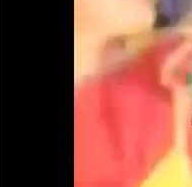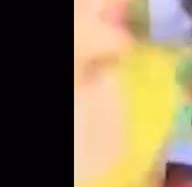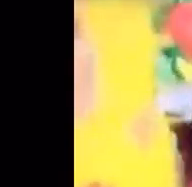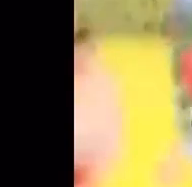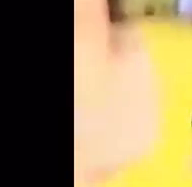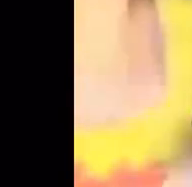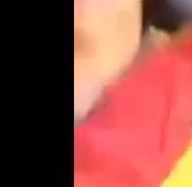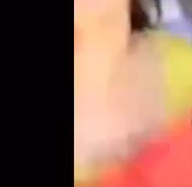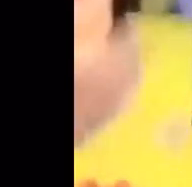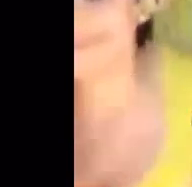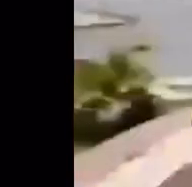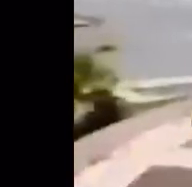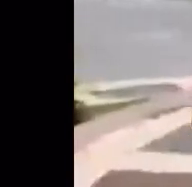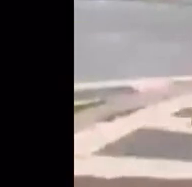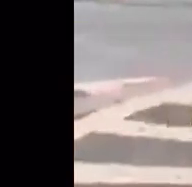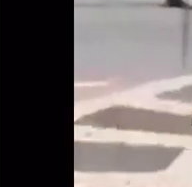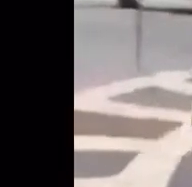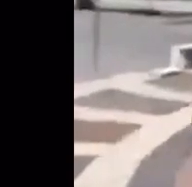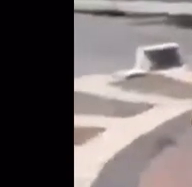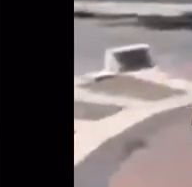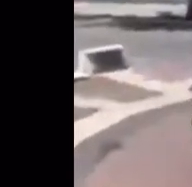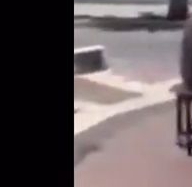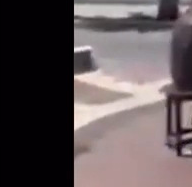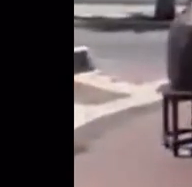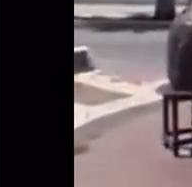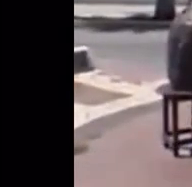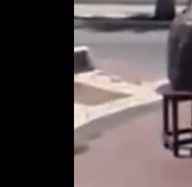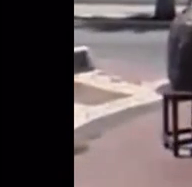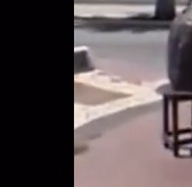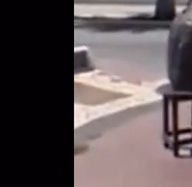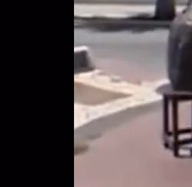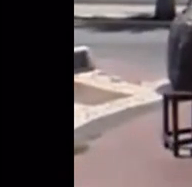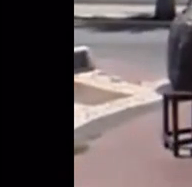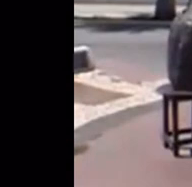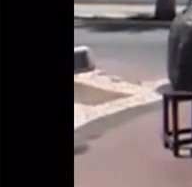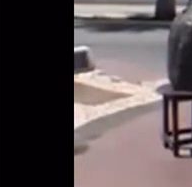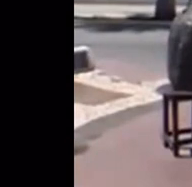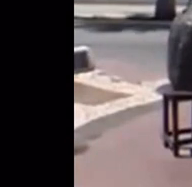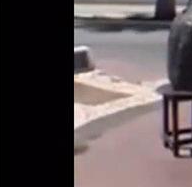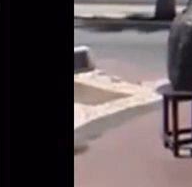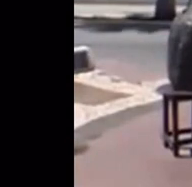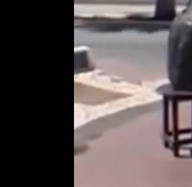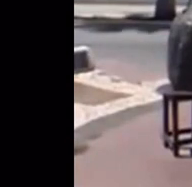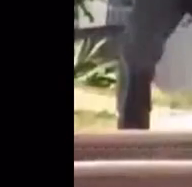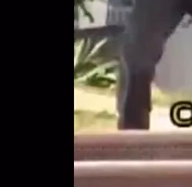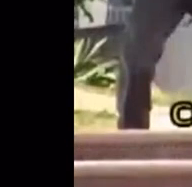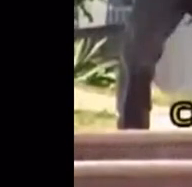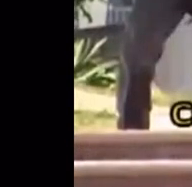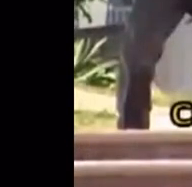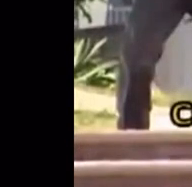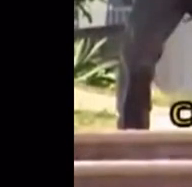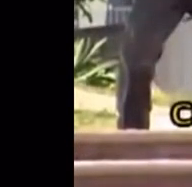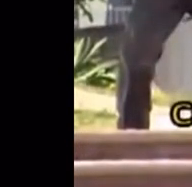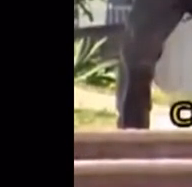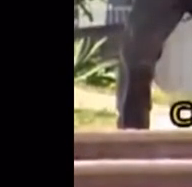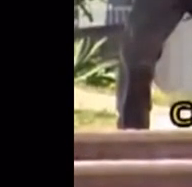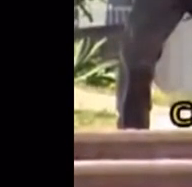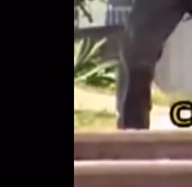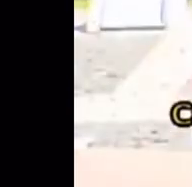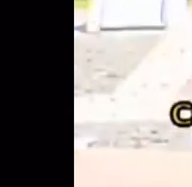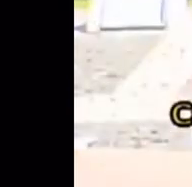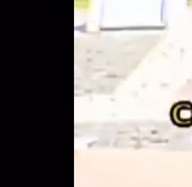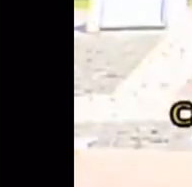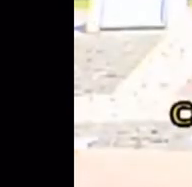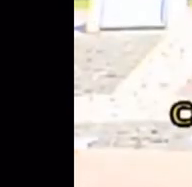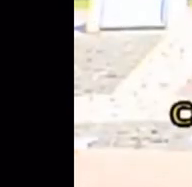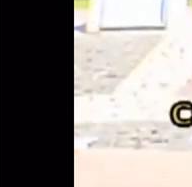A segunda maior cidade da Paraíba está localizada apenas a 130 quilômetros da capital do estado, João Pessoa. Campina Grande também é conhecida como